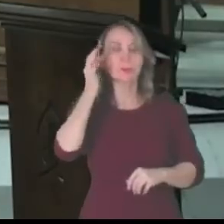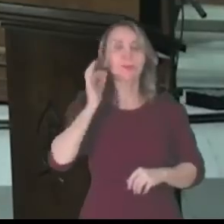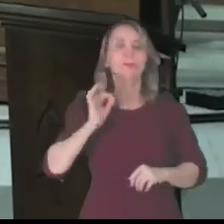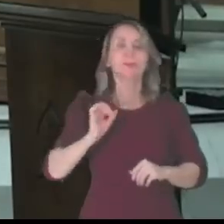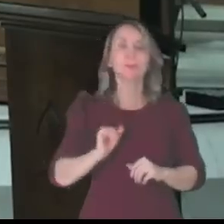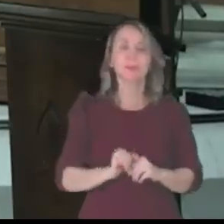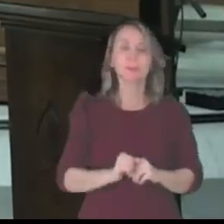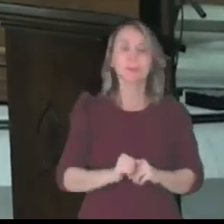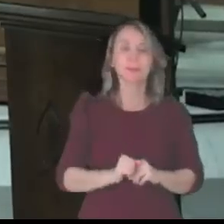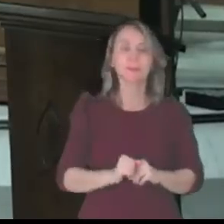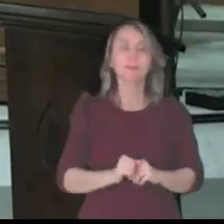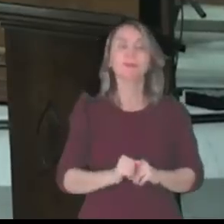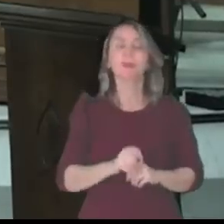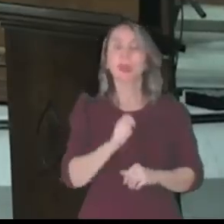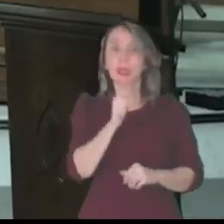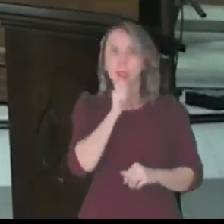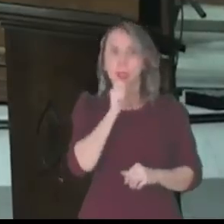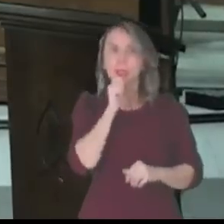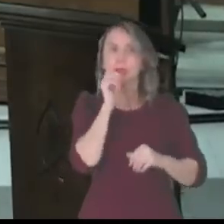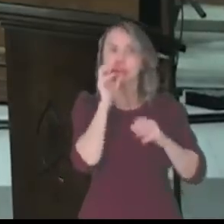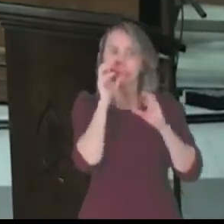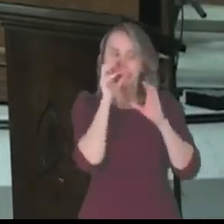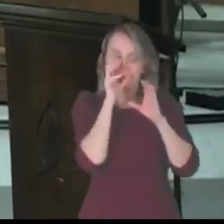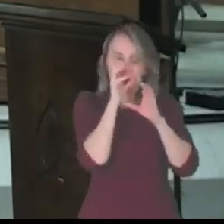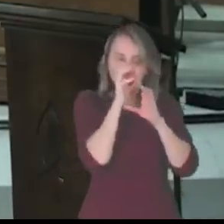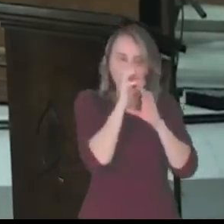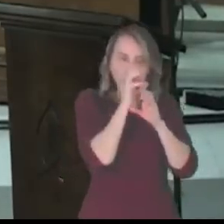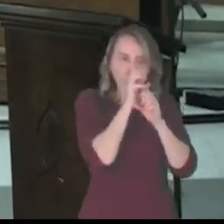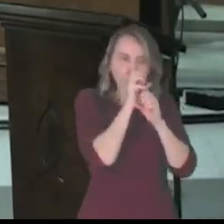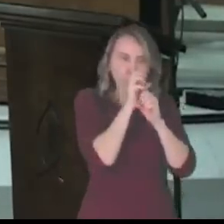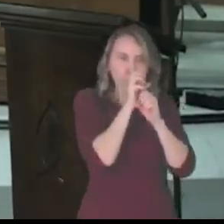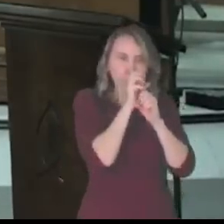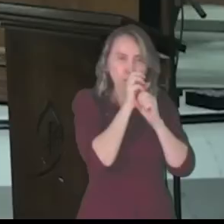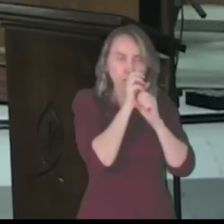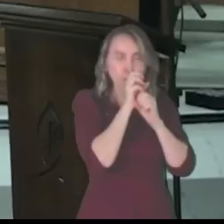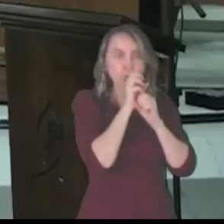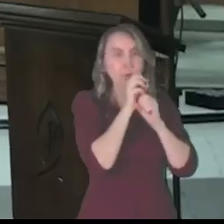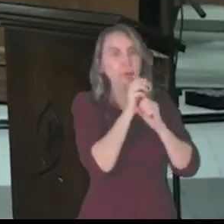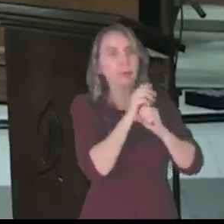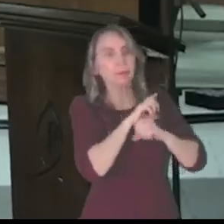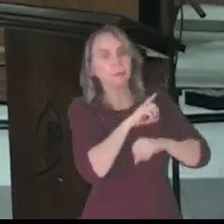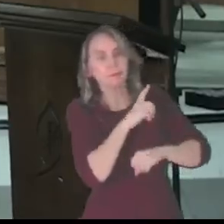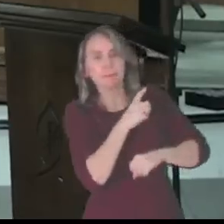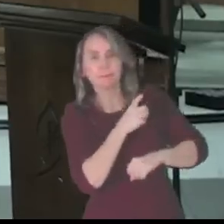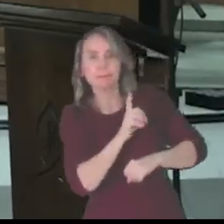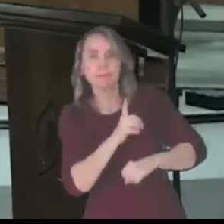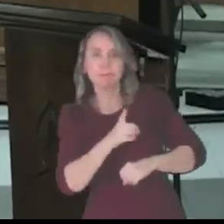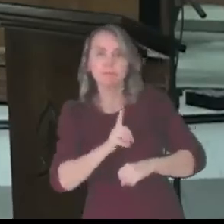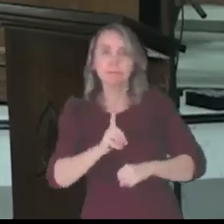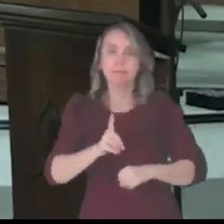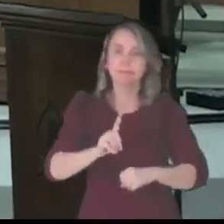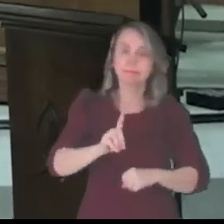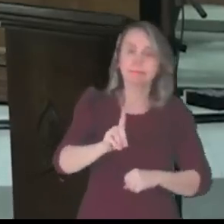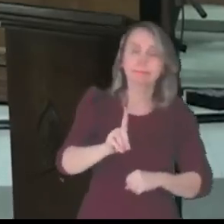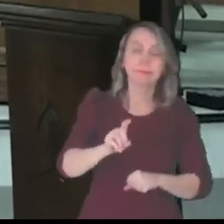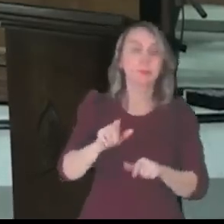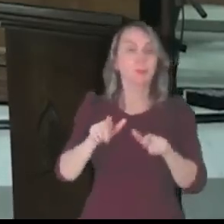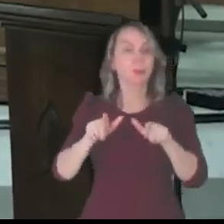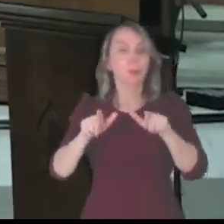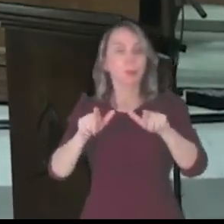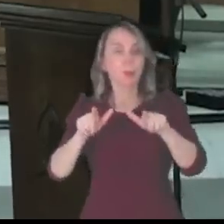ainda escuro saiu e foi para um lugar deserto e